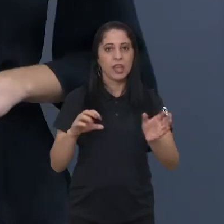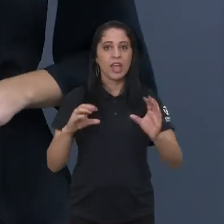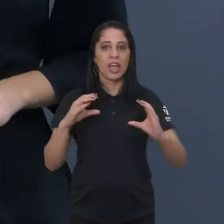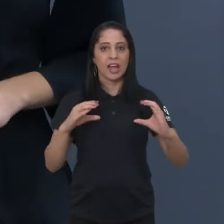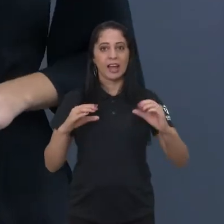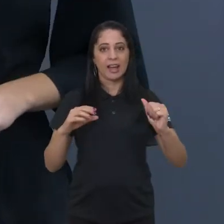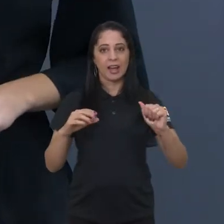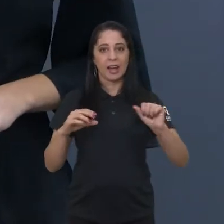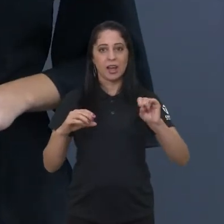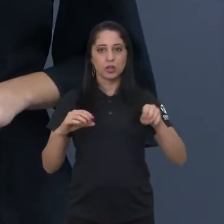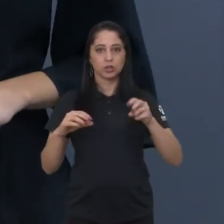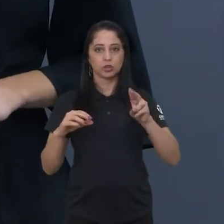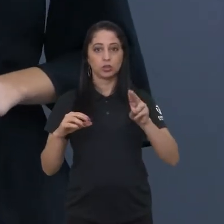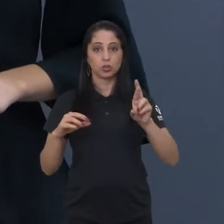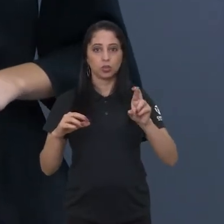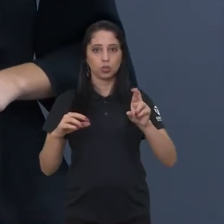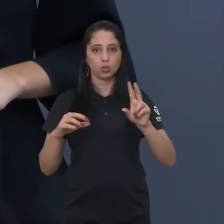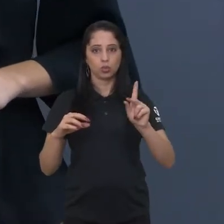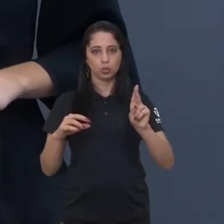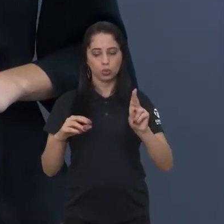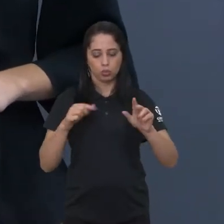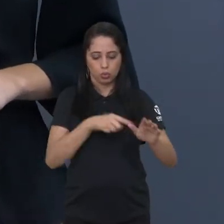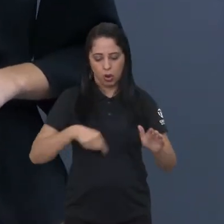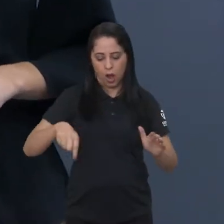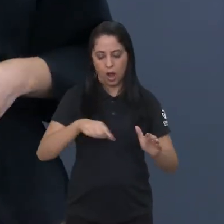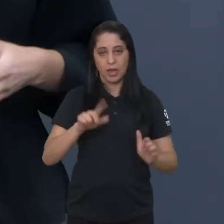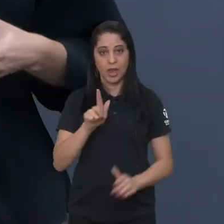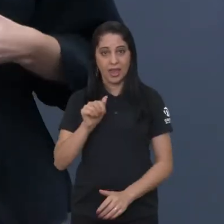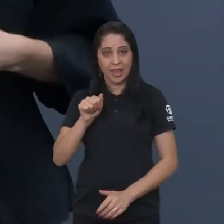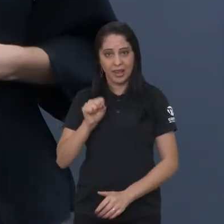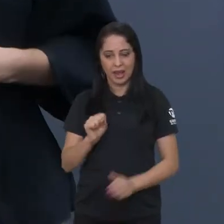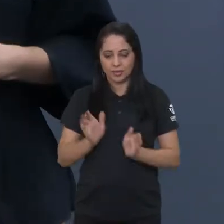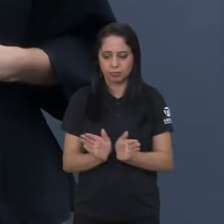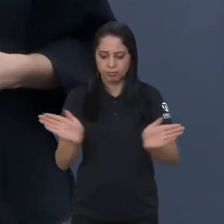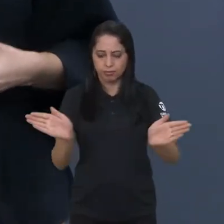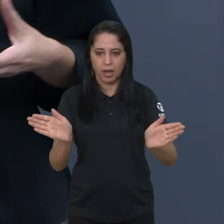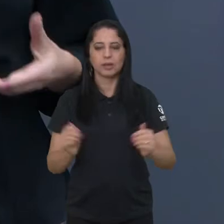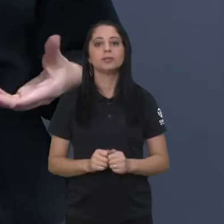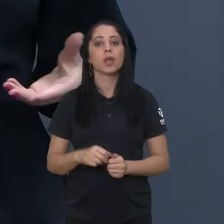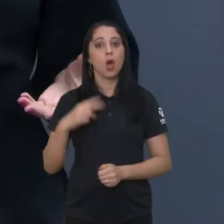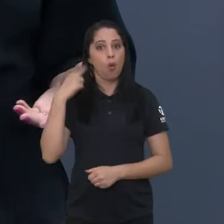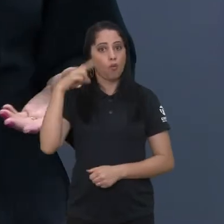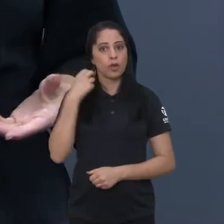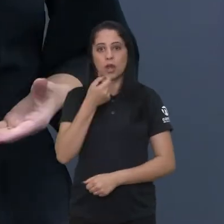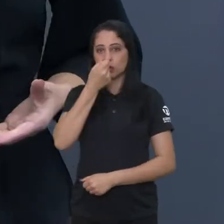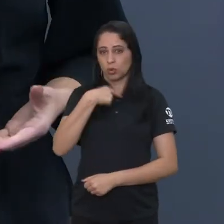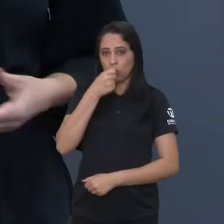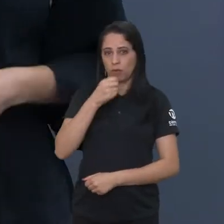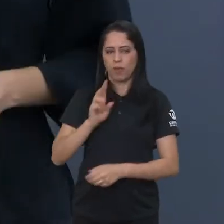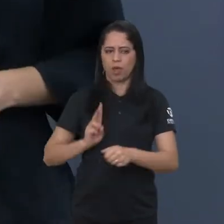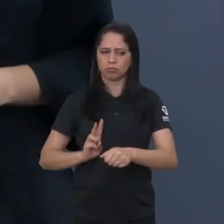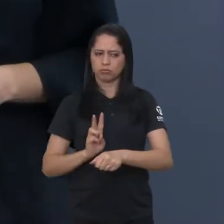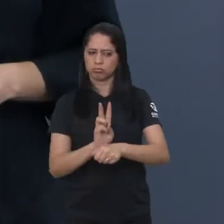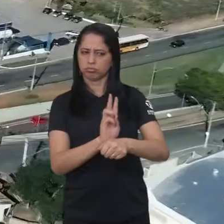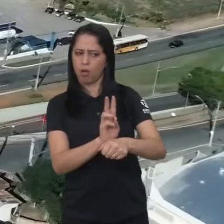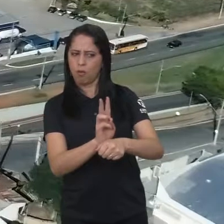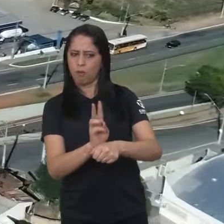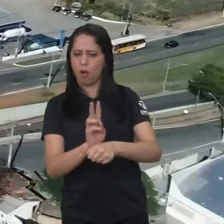trecho conhecido como a Rotatória do Gás. O vereador Roberto do Eleven fiscalizou os trabalhos do início ao